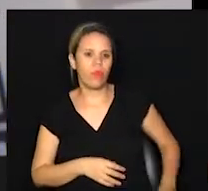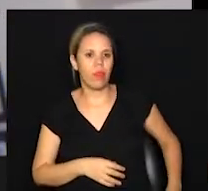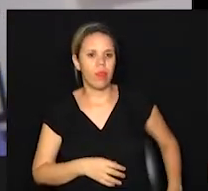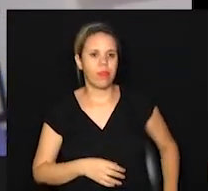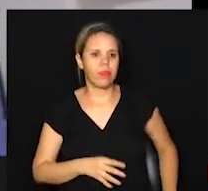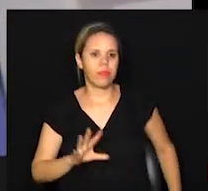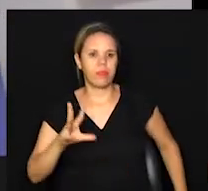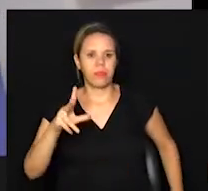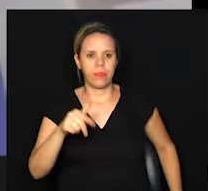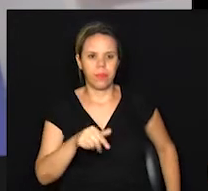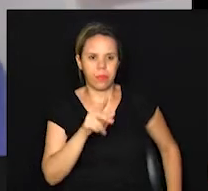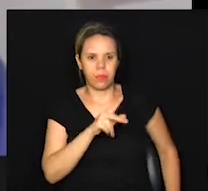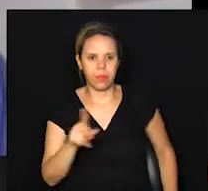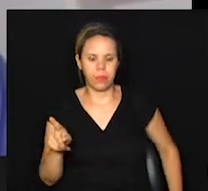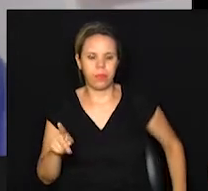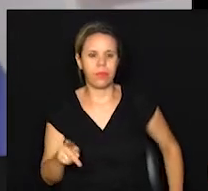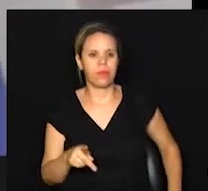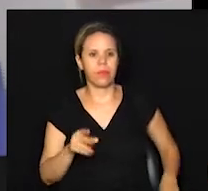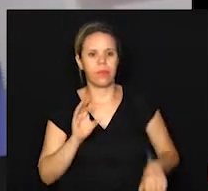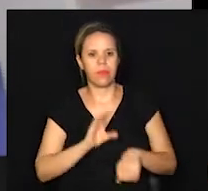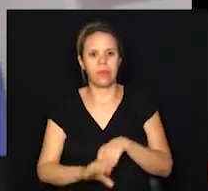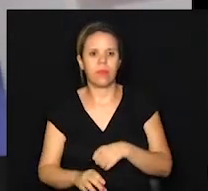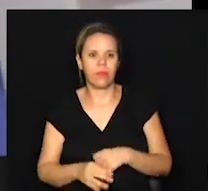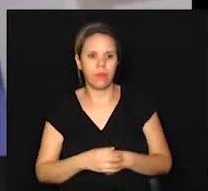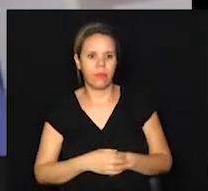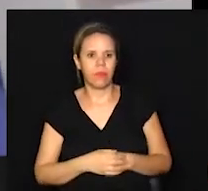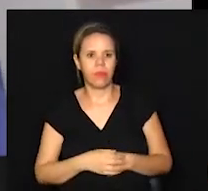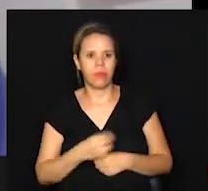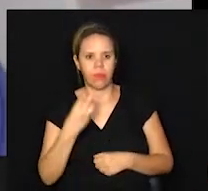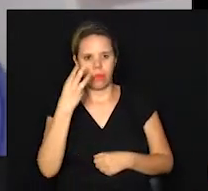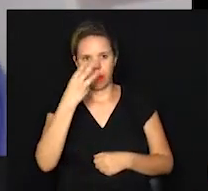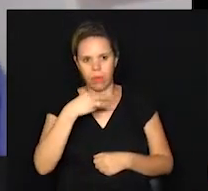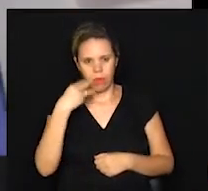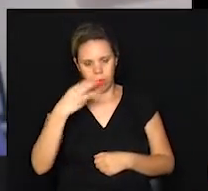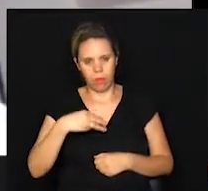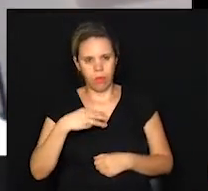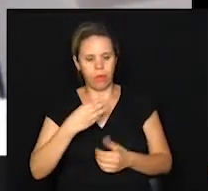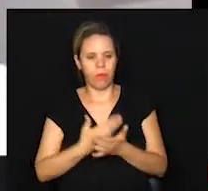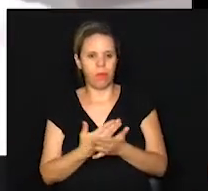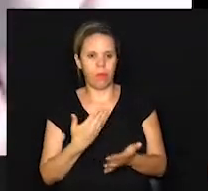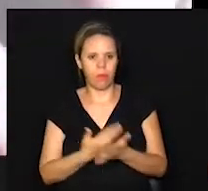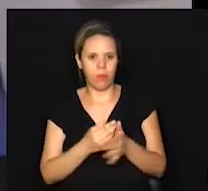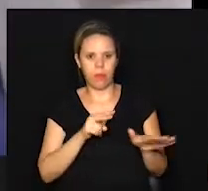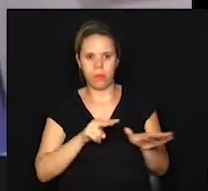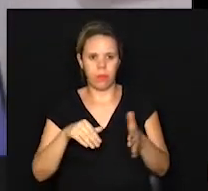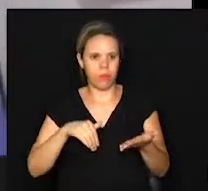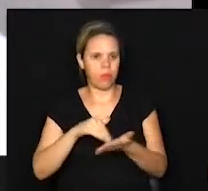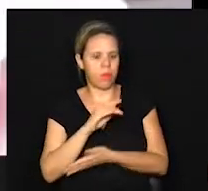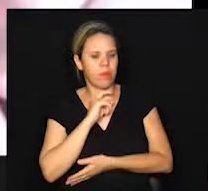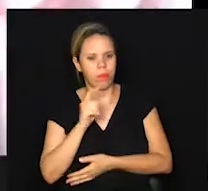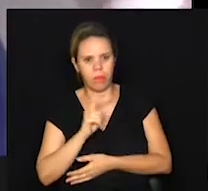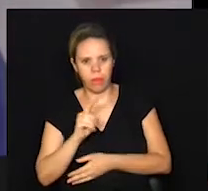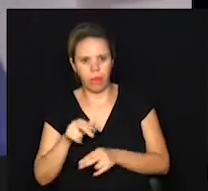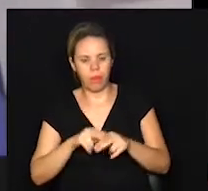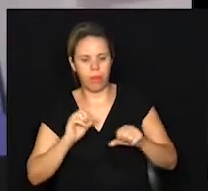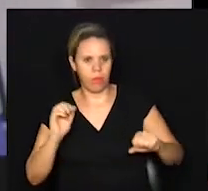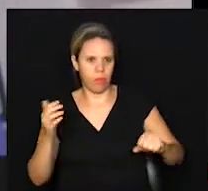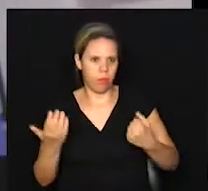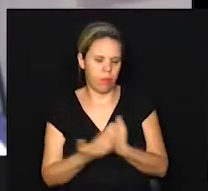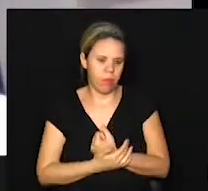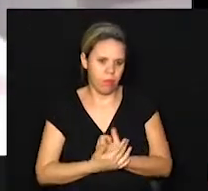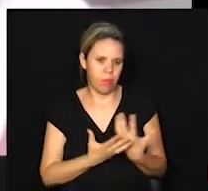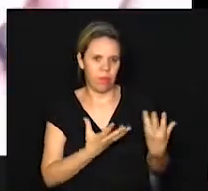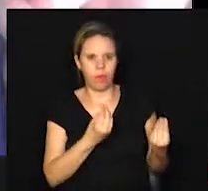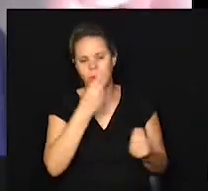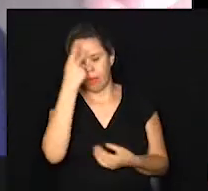os professores do curso teriam no mínimo 3 horas aulas semanais, porque ele não ia demitir ninguém por conta da pandemia, porque muitas